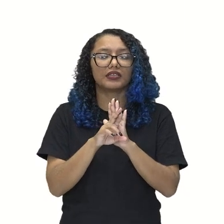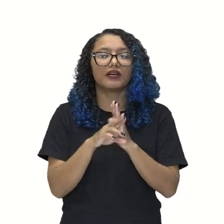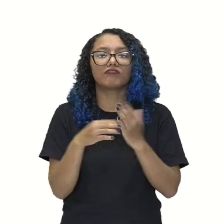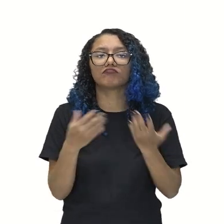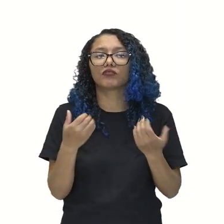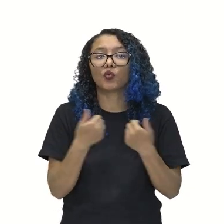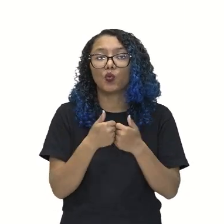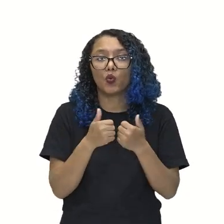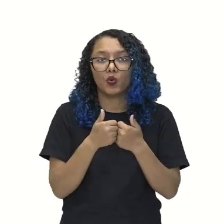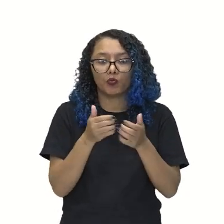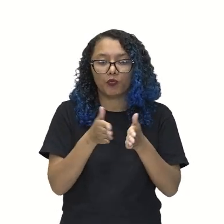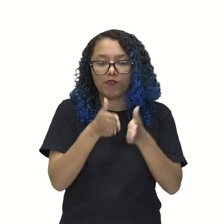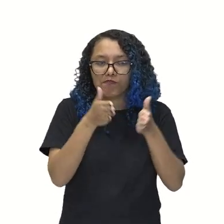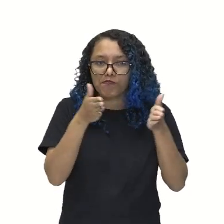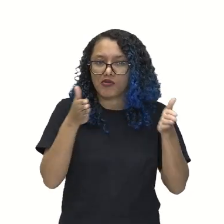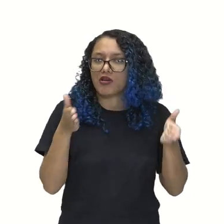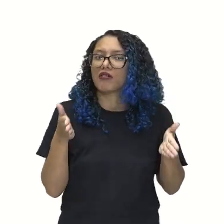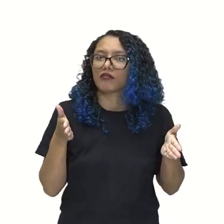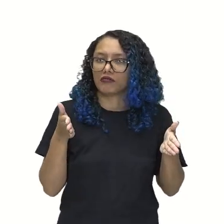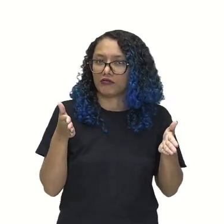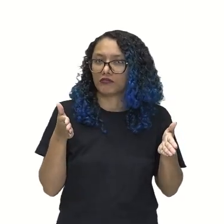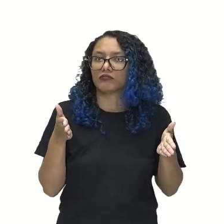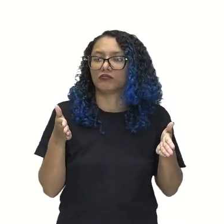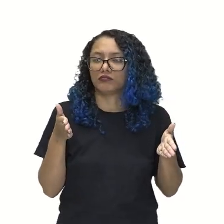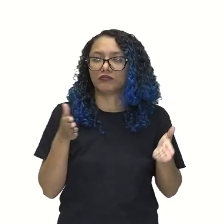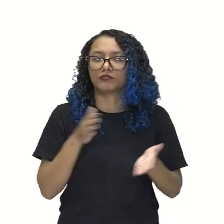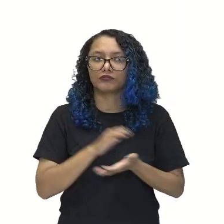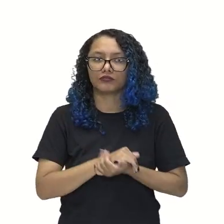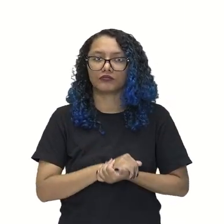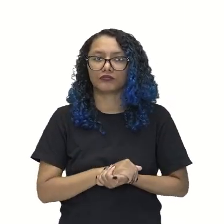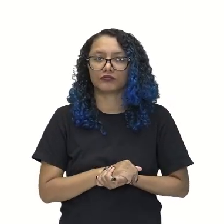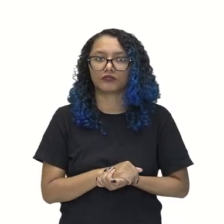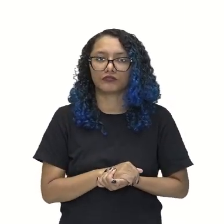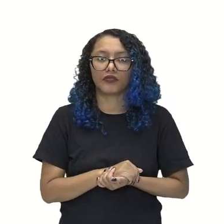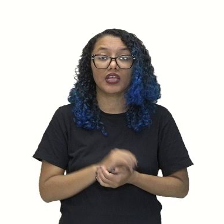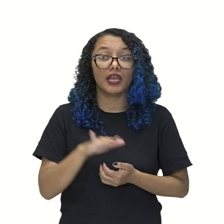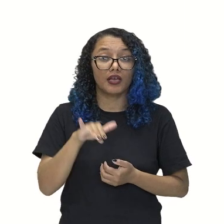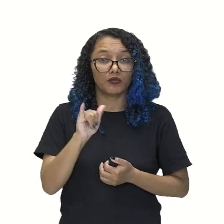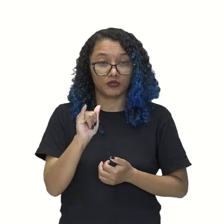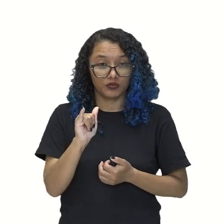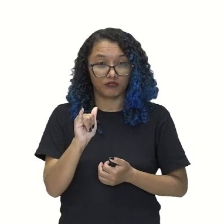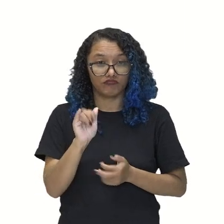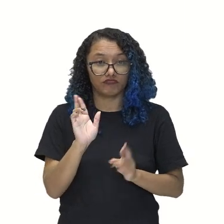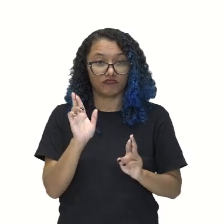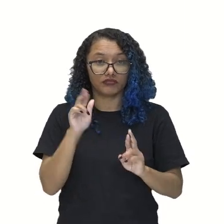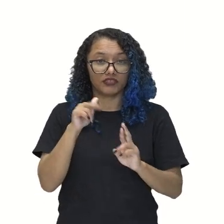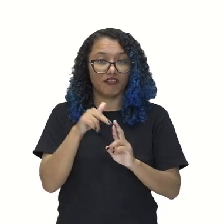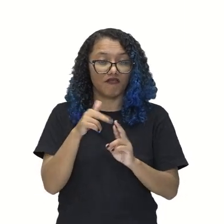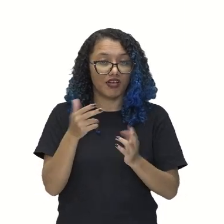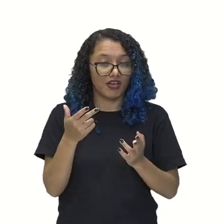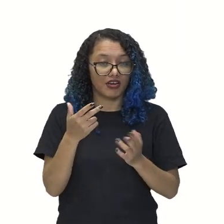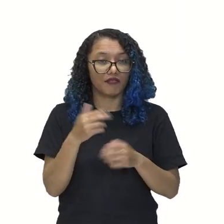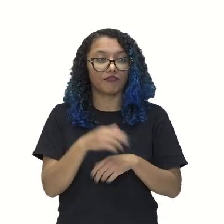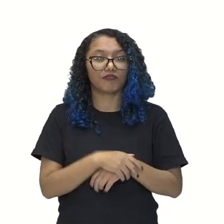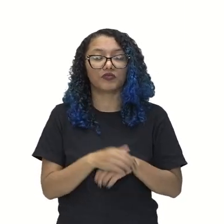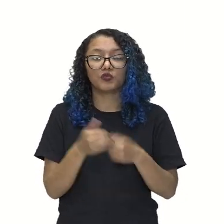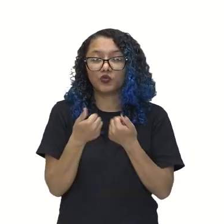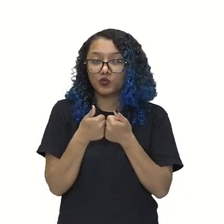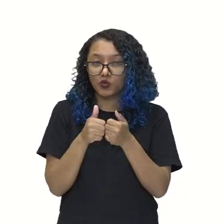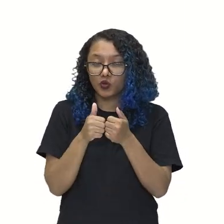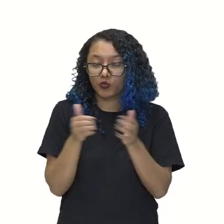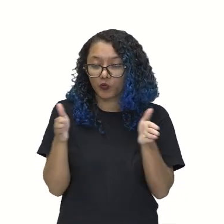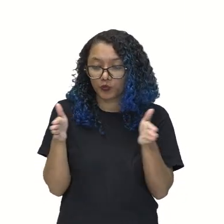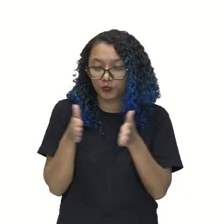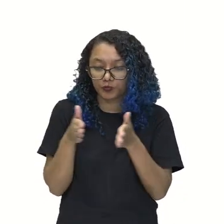ó, ônibus grande, e Y são os meus